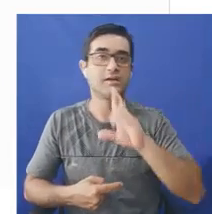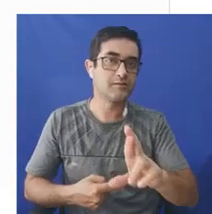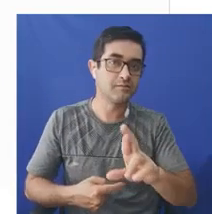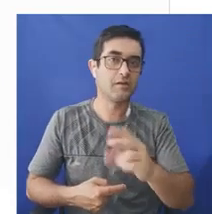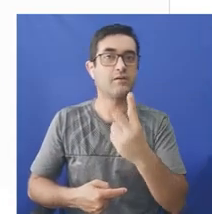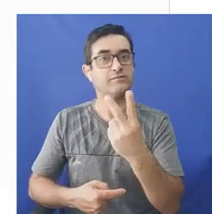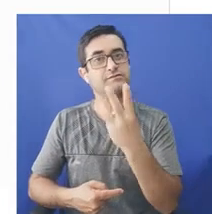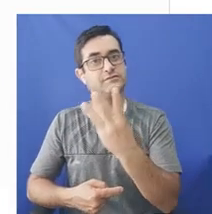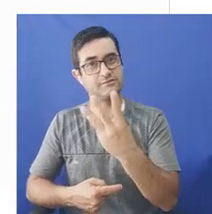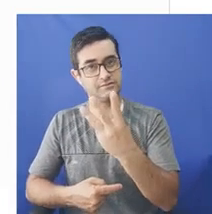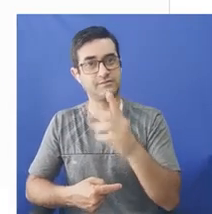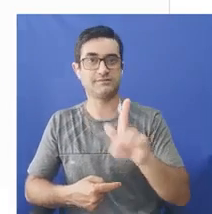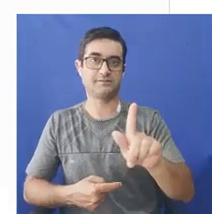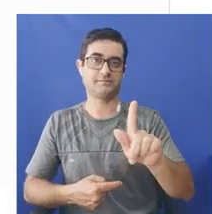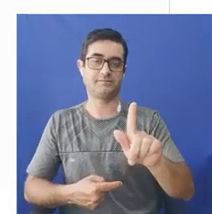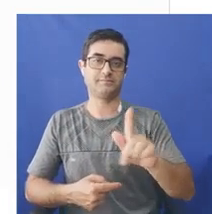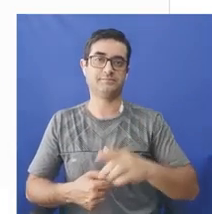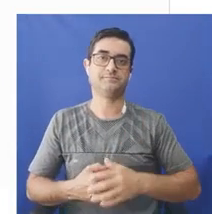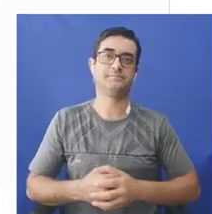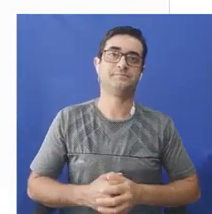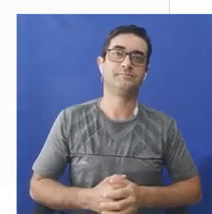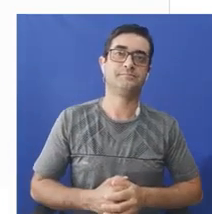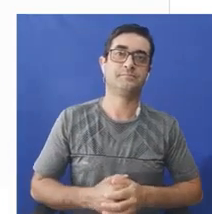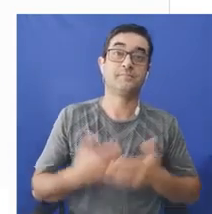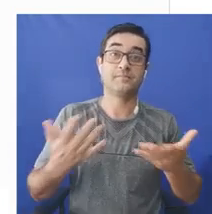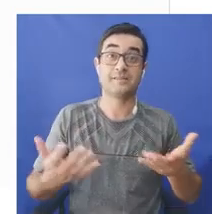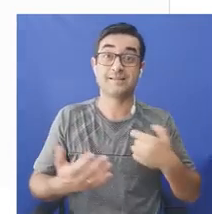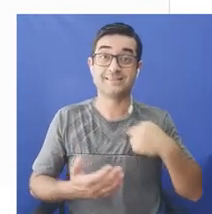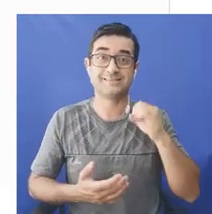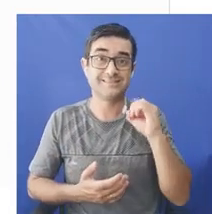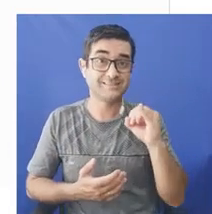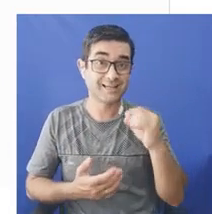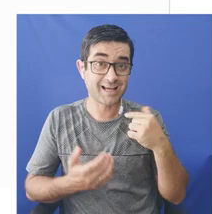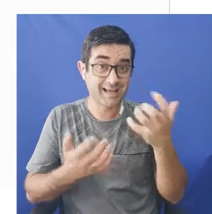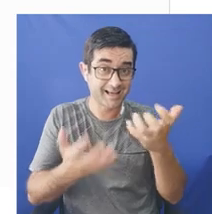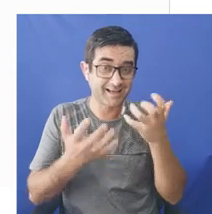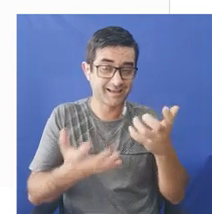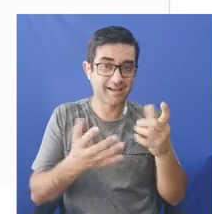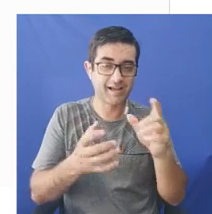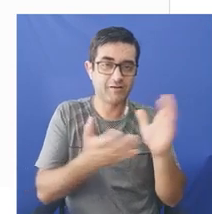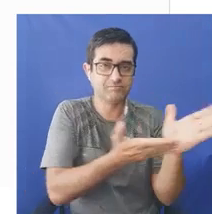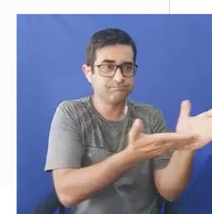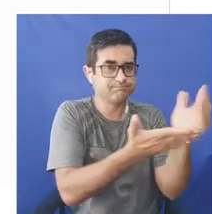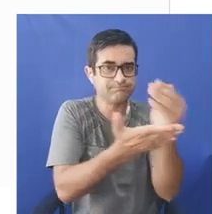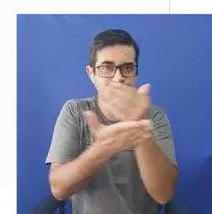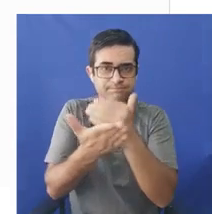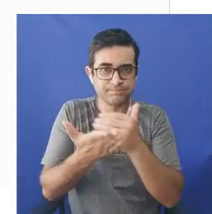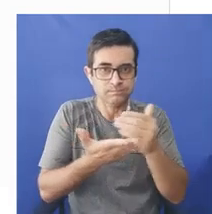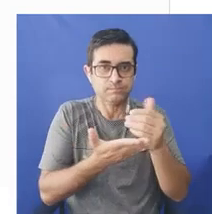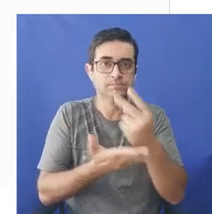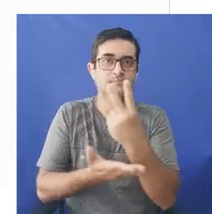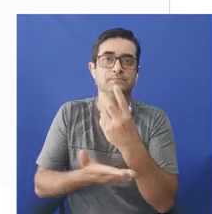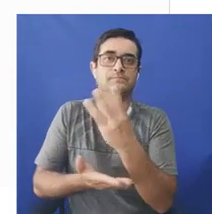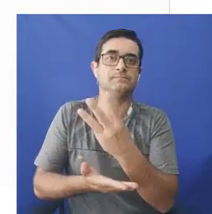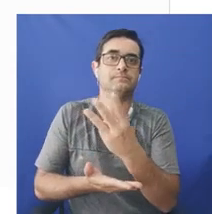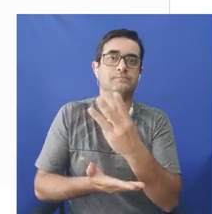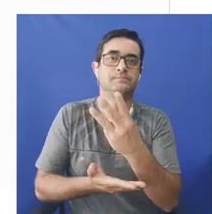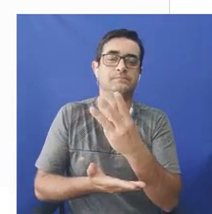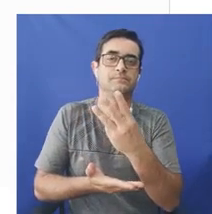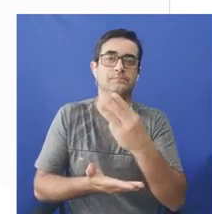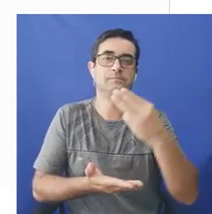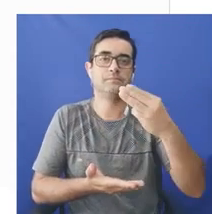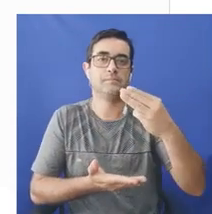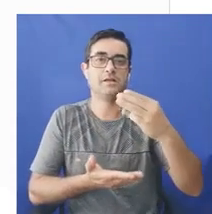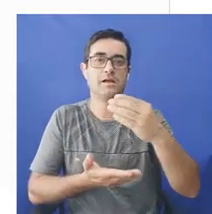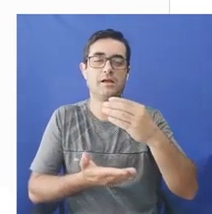multiplicado por 19, vai dar as 23 gramas que eu quero. Então, se eu quiser juntar 23